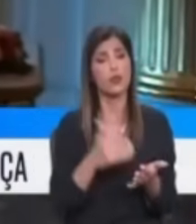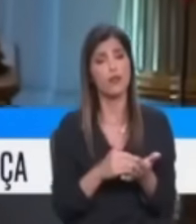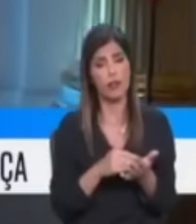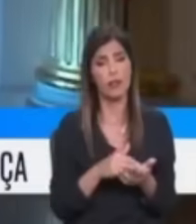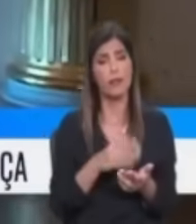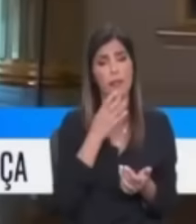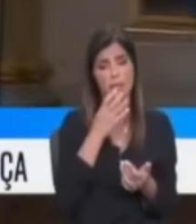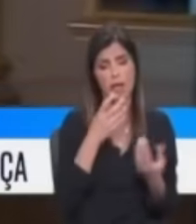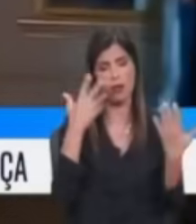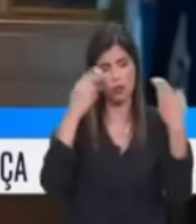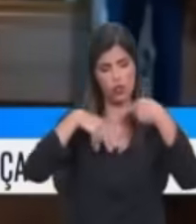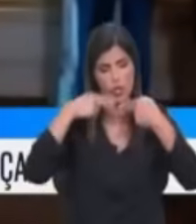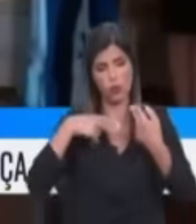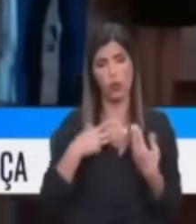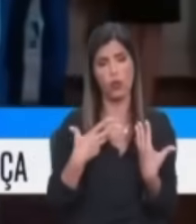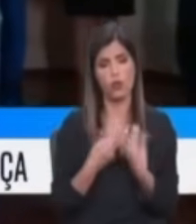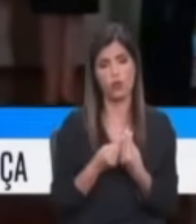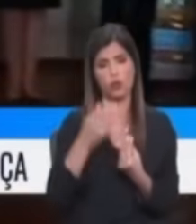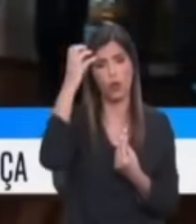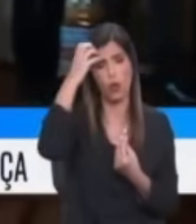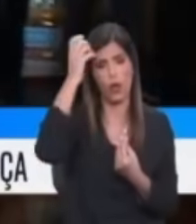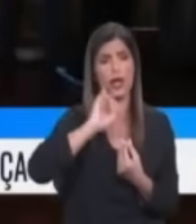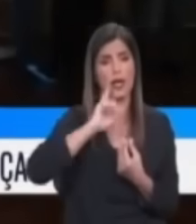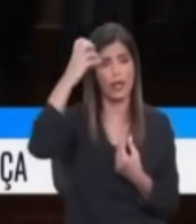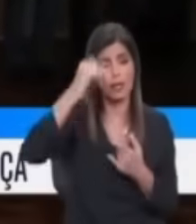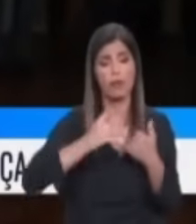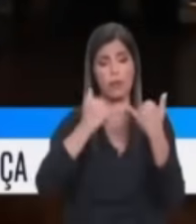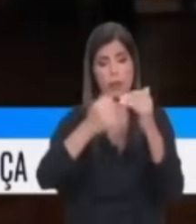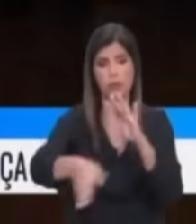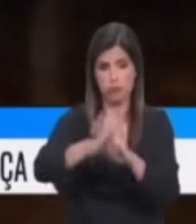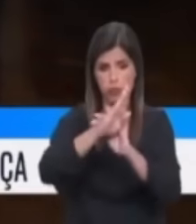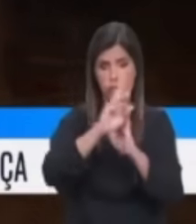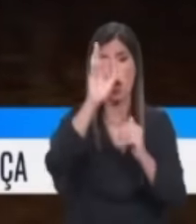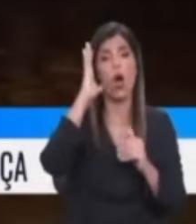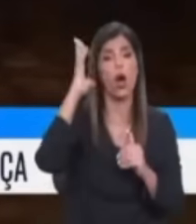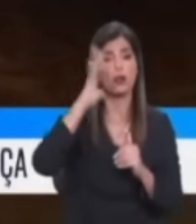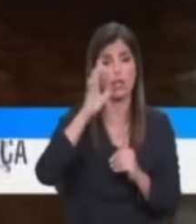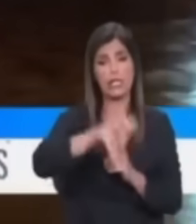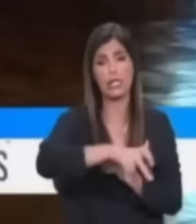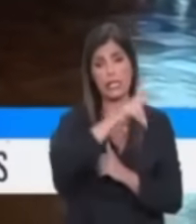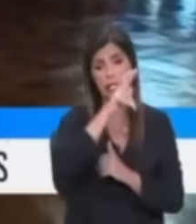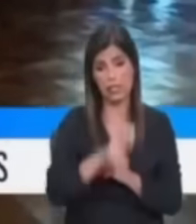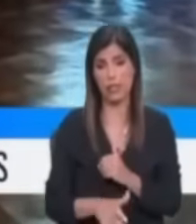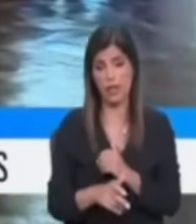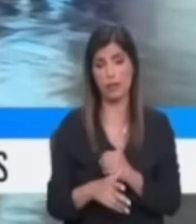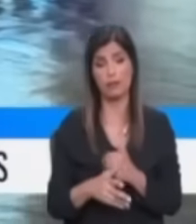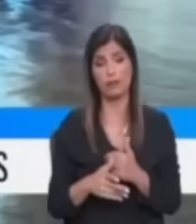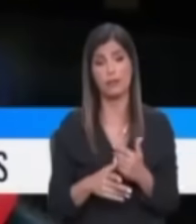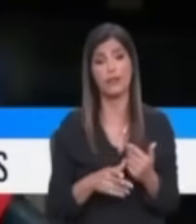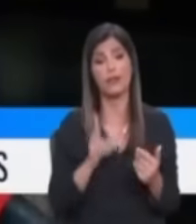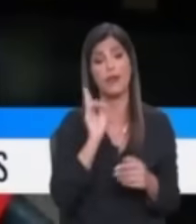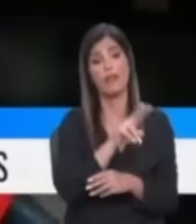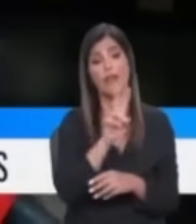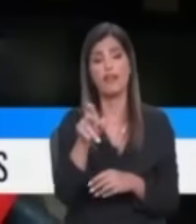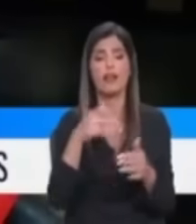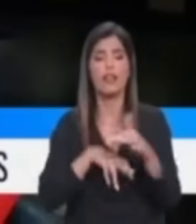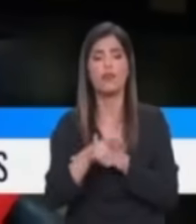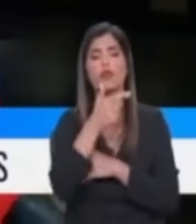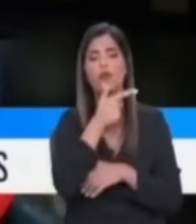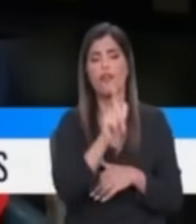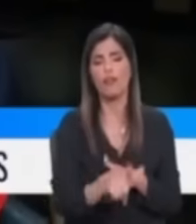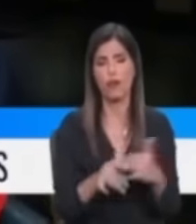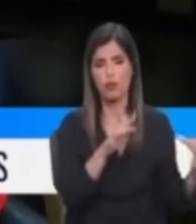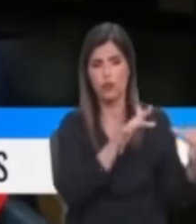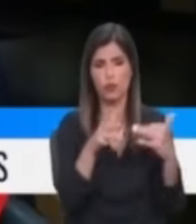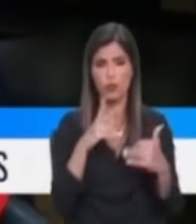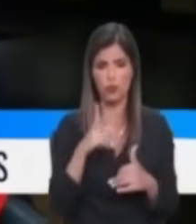da Bélgica, mas logo depois teve de seguir para o hotel e cancelar a saída para assistir ao jogo da seleção. Eu deveria